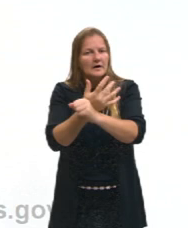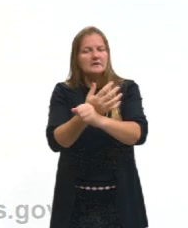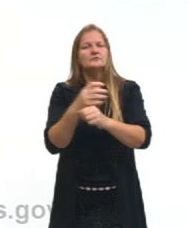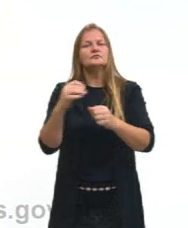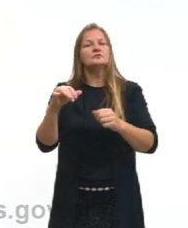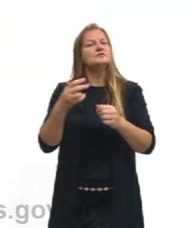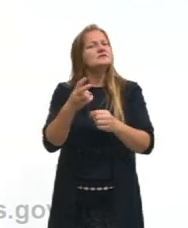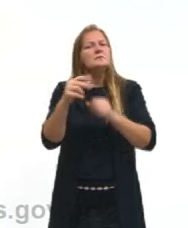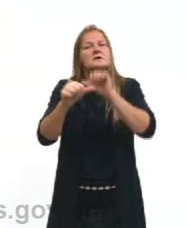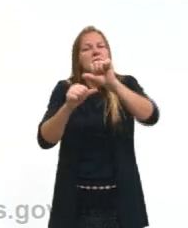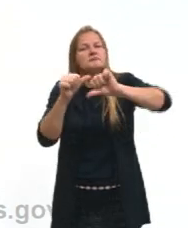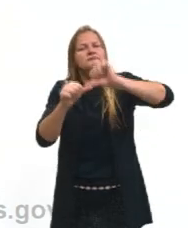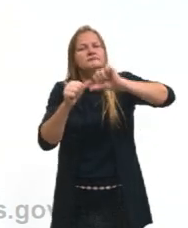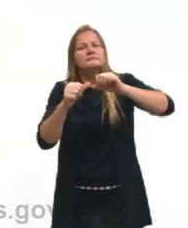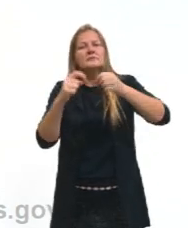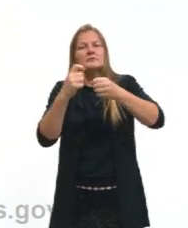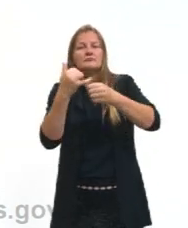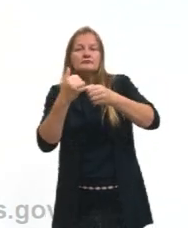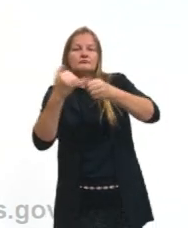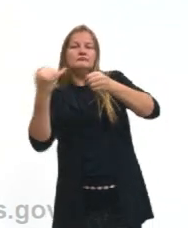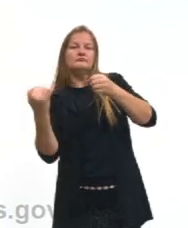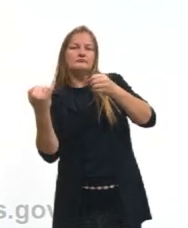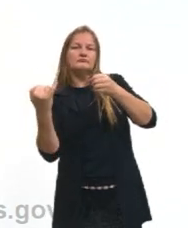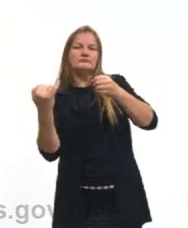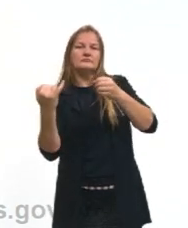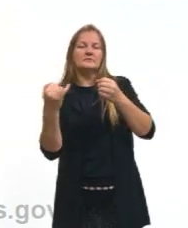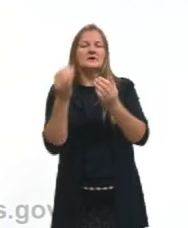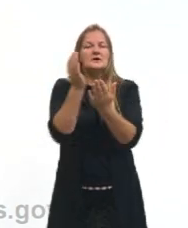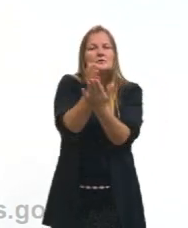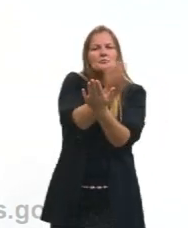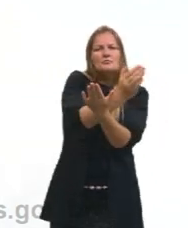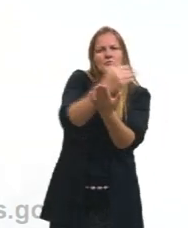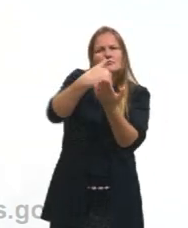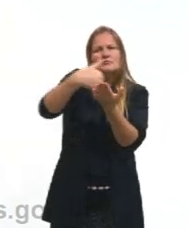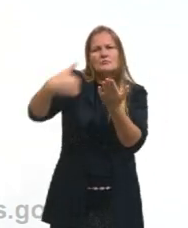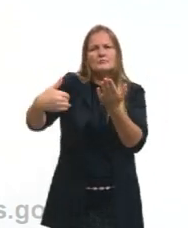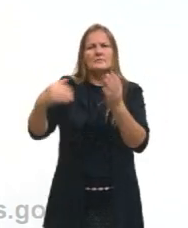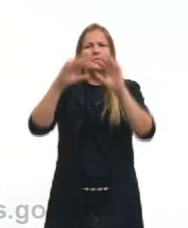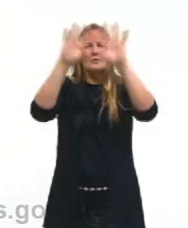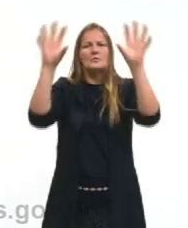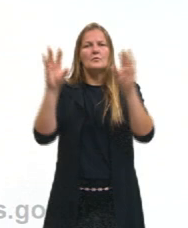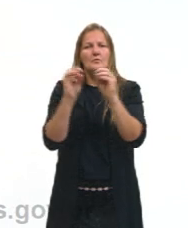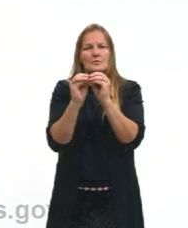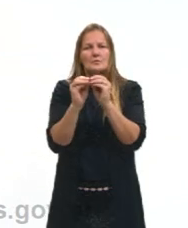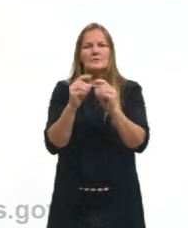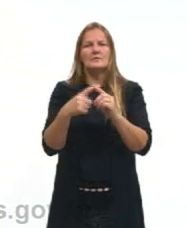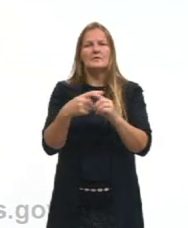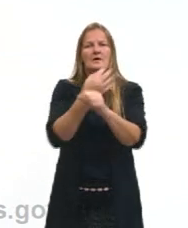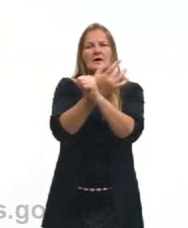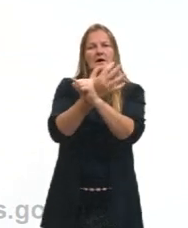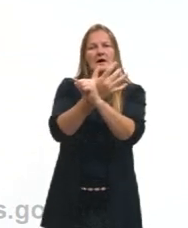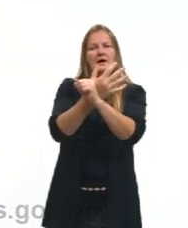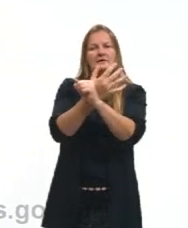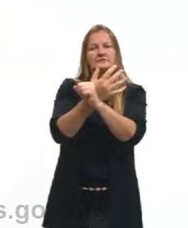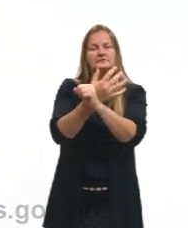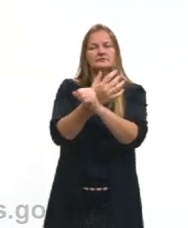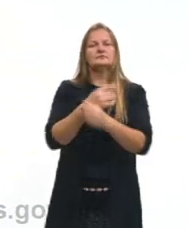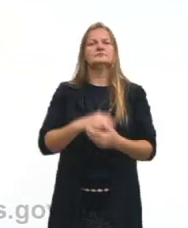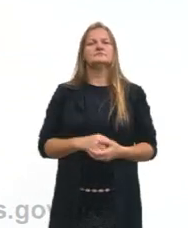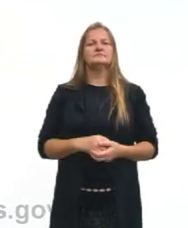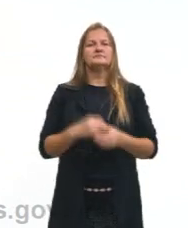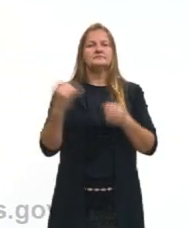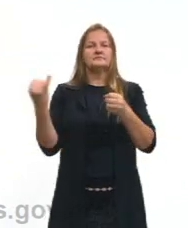sofrem dissociação iônica Então na hora de fazer o resumo ácido sofre